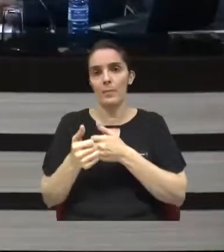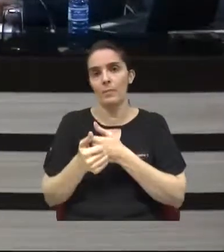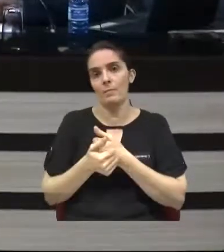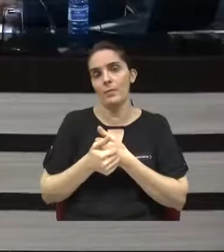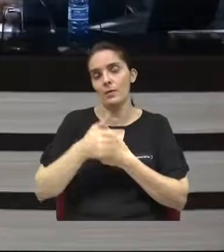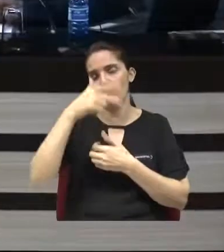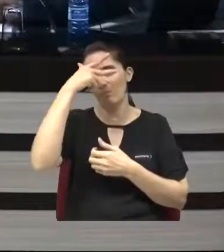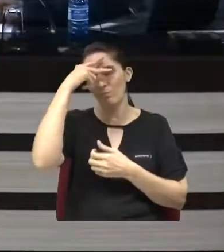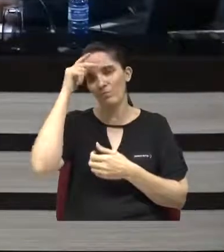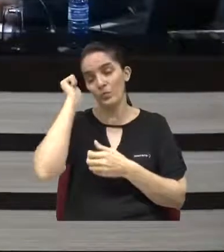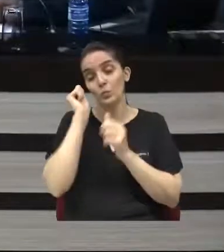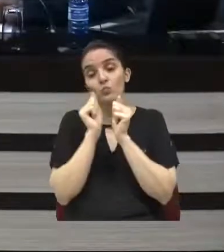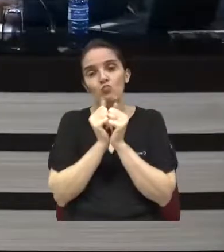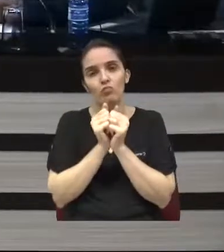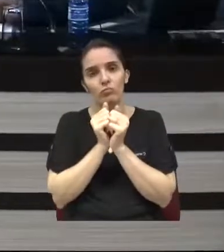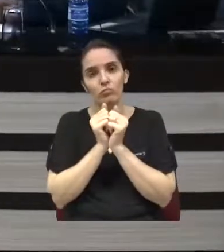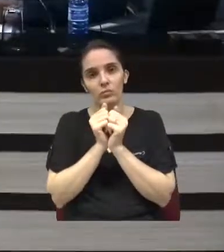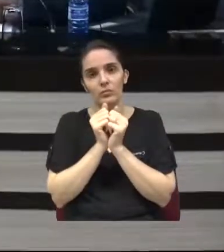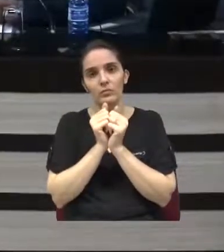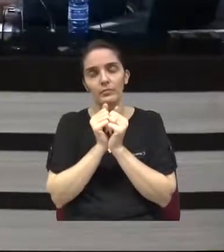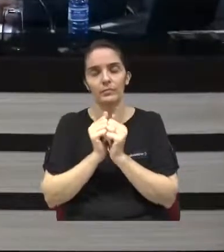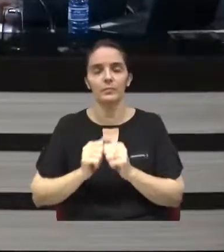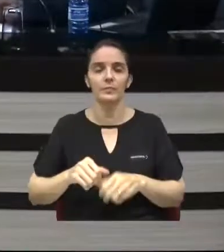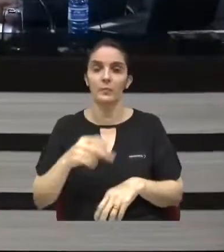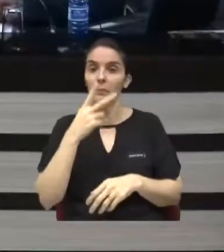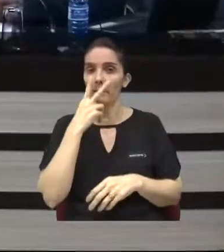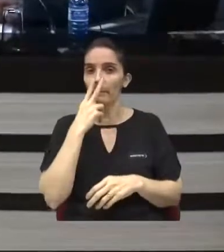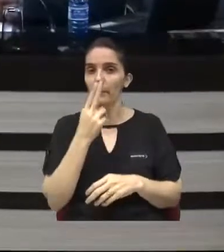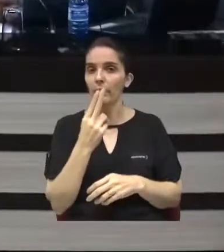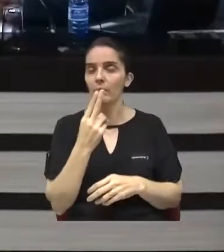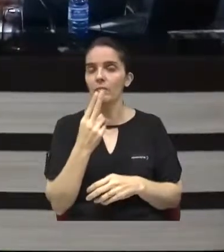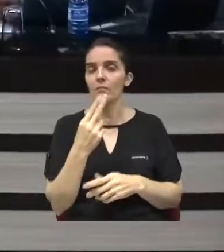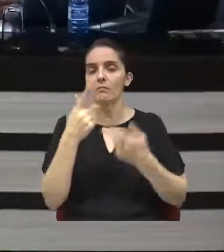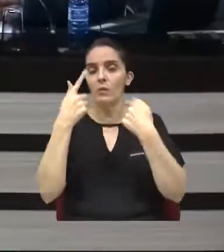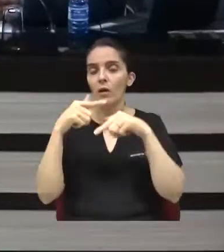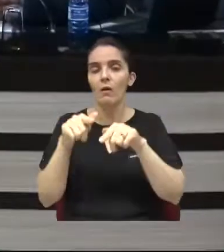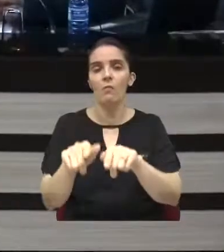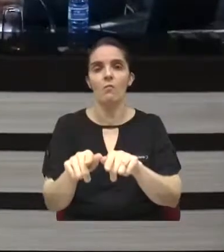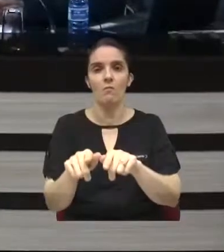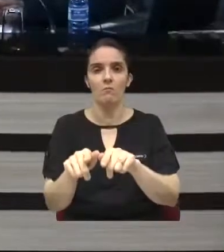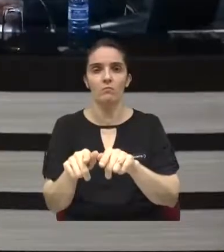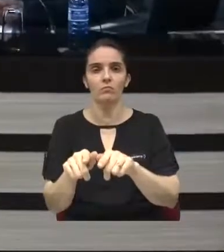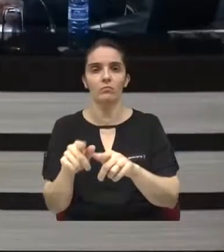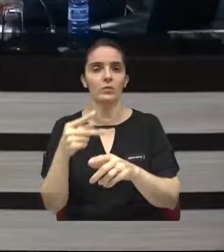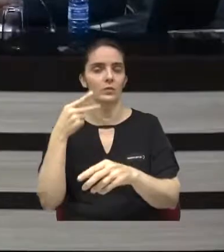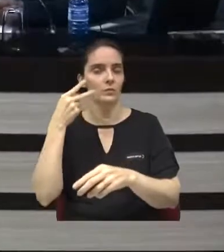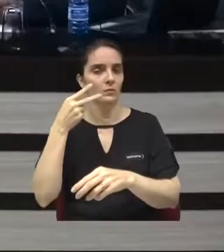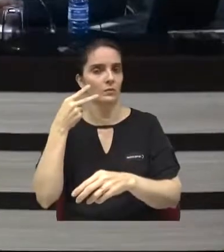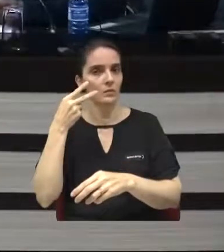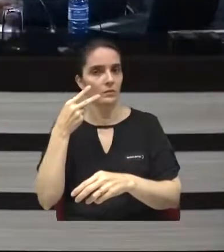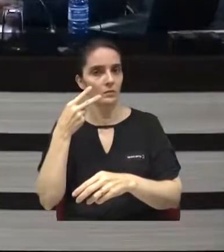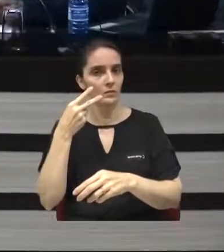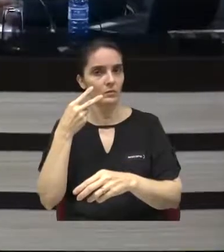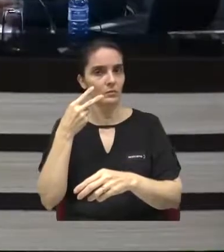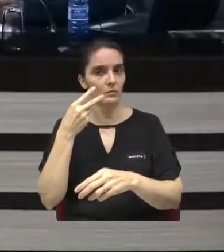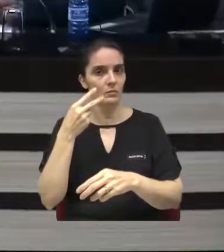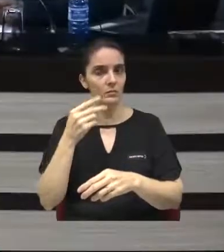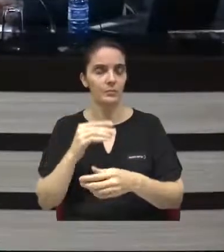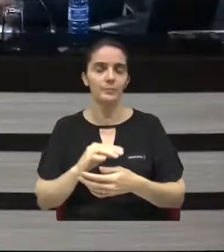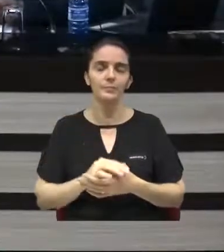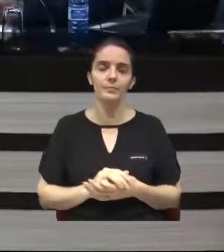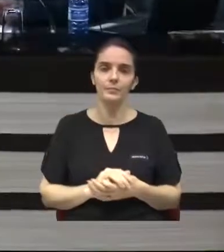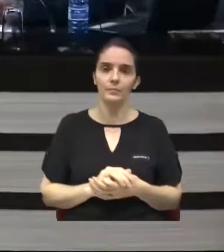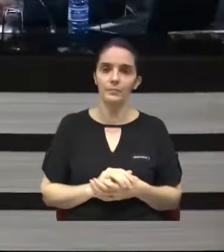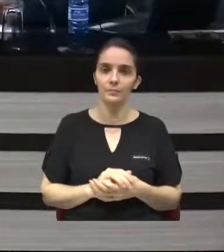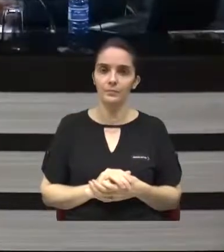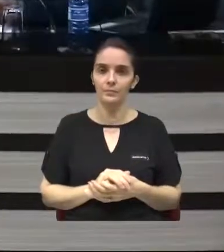Executivo, entendendo o pleclário edil que isso configura uma afronta direta ao Estado democrático de direito.